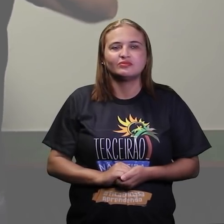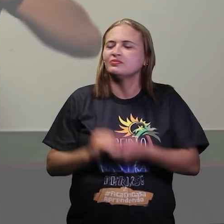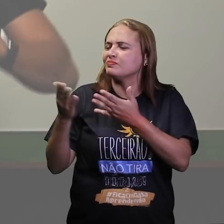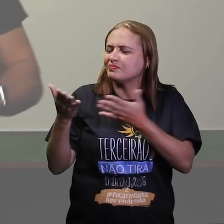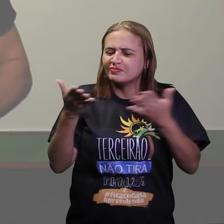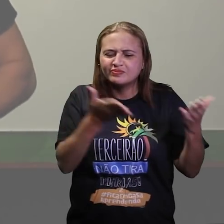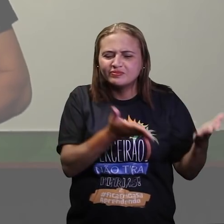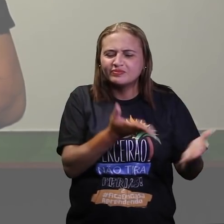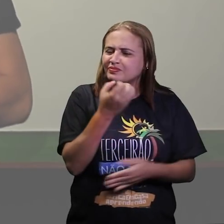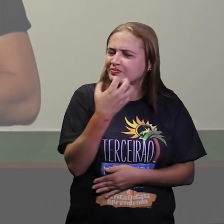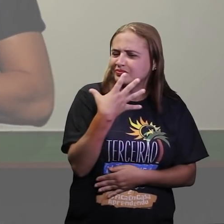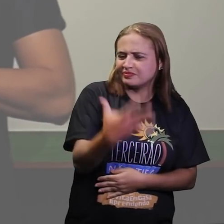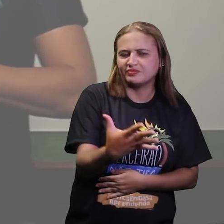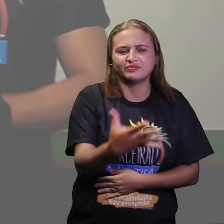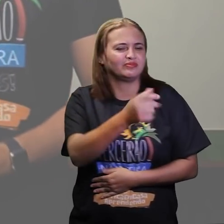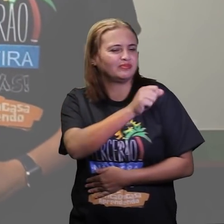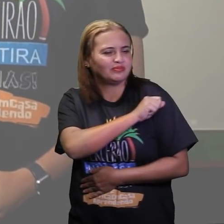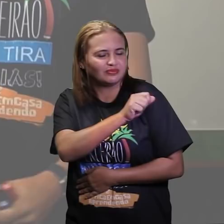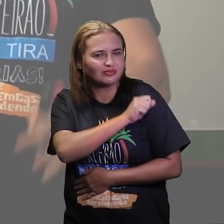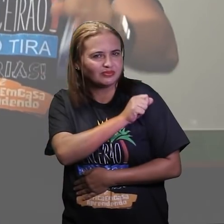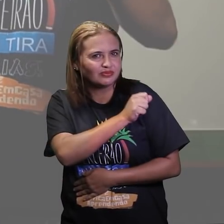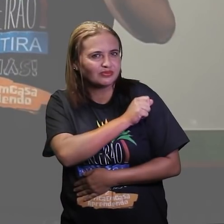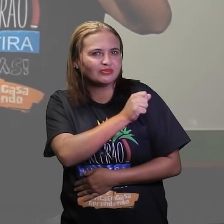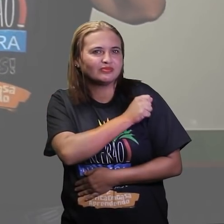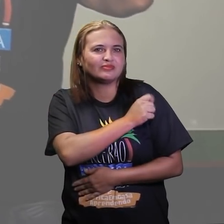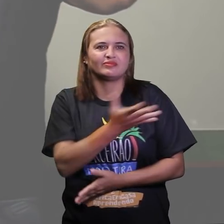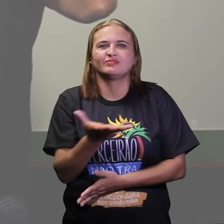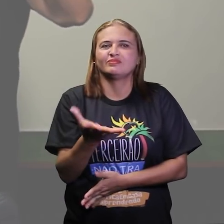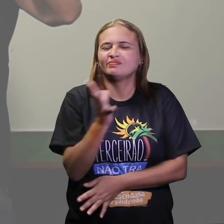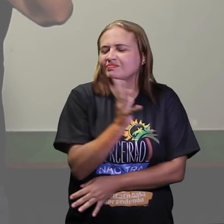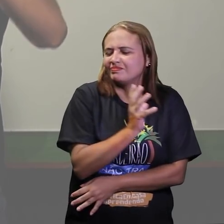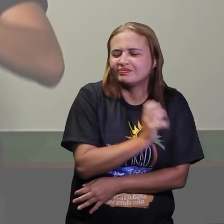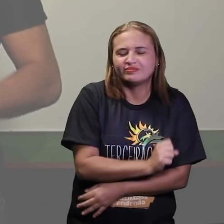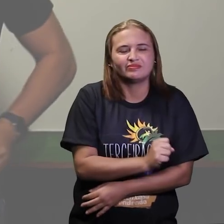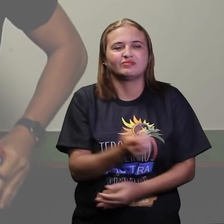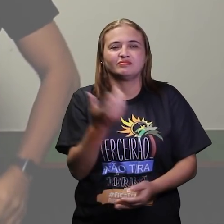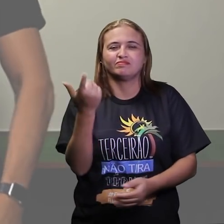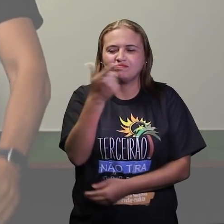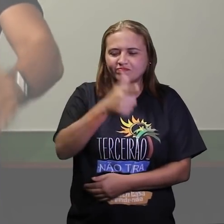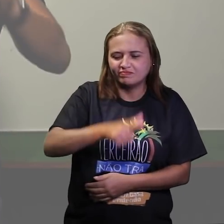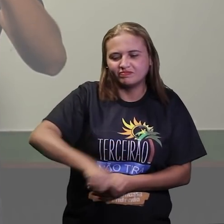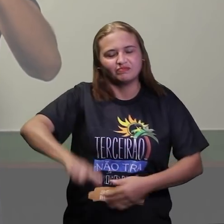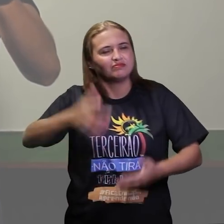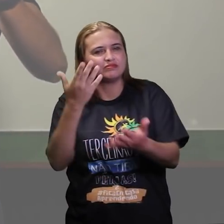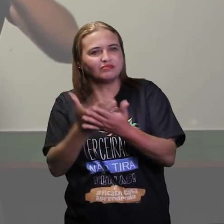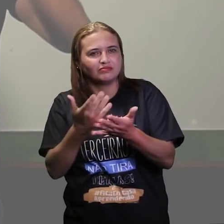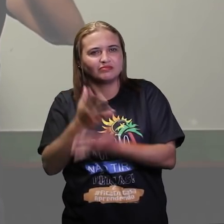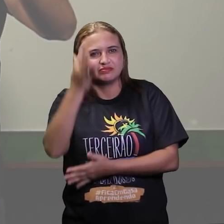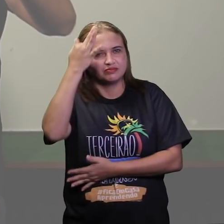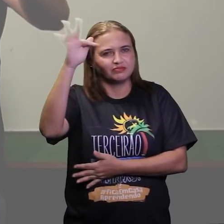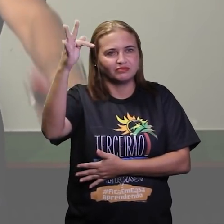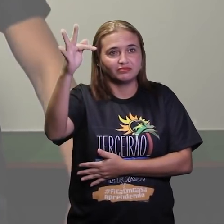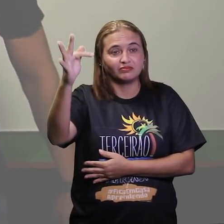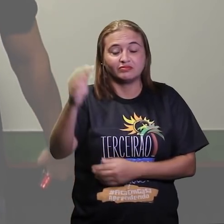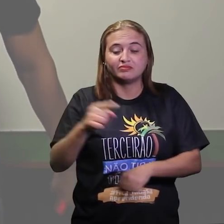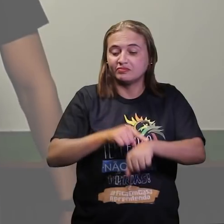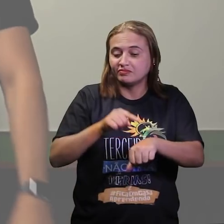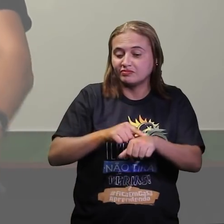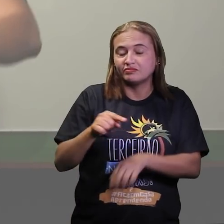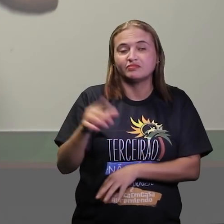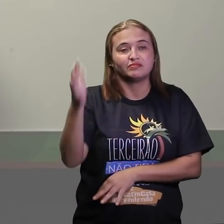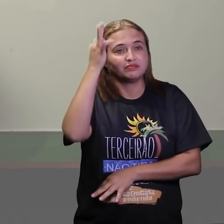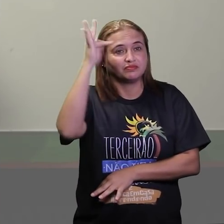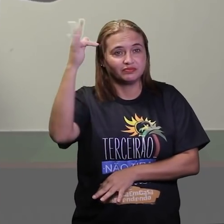Sejam bem-vindos mais uma vez, meus queridos alunos. Nós estamos aqui para mais uma aula de filosofia, mais um bloco de conhecimentos filosóficos